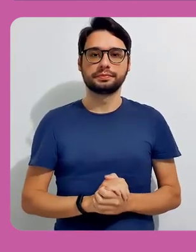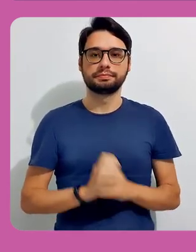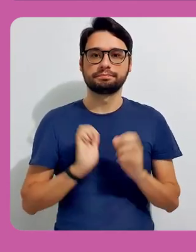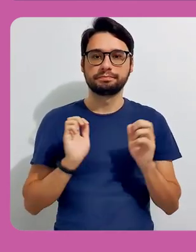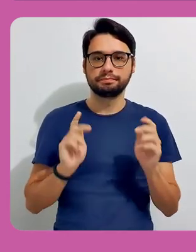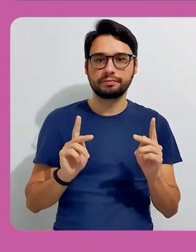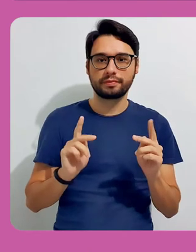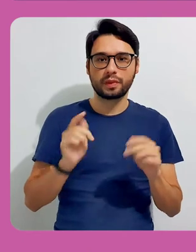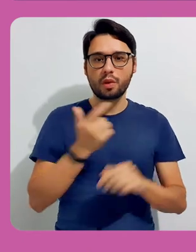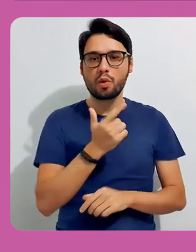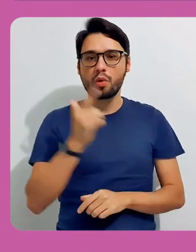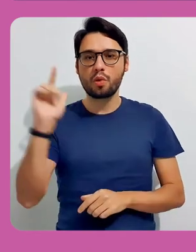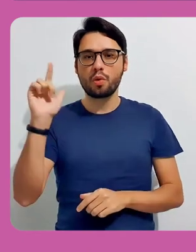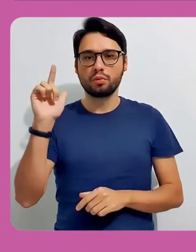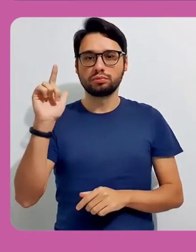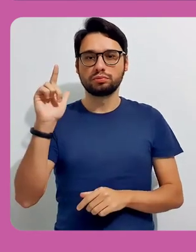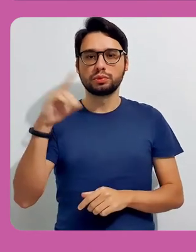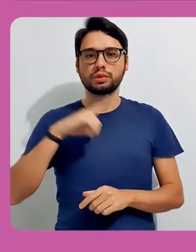é